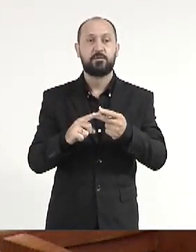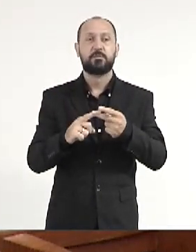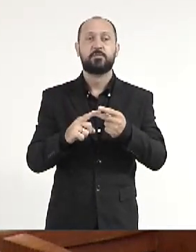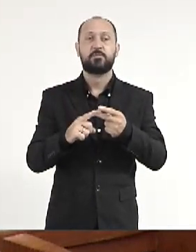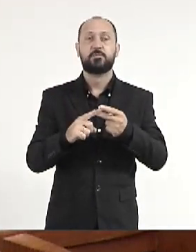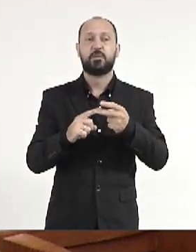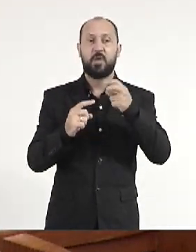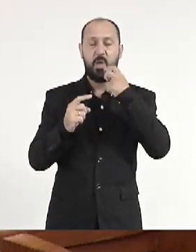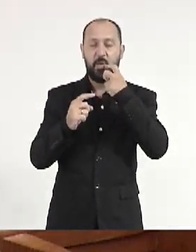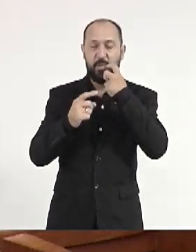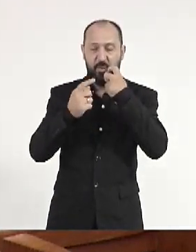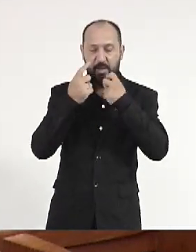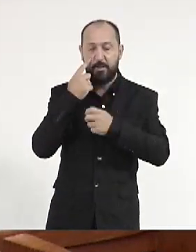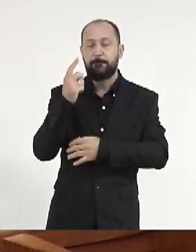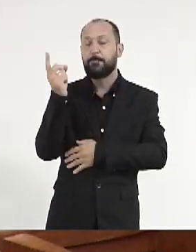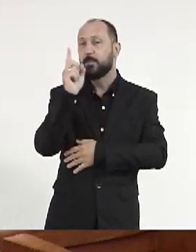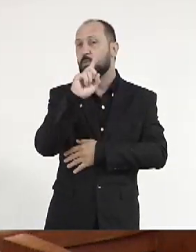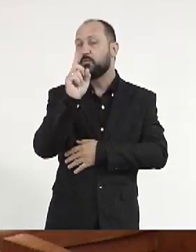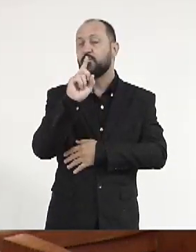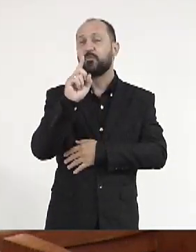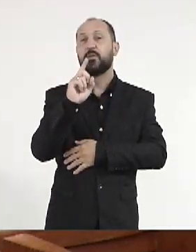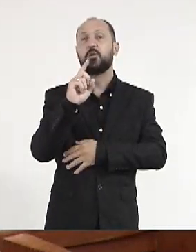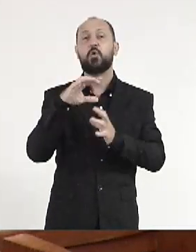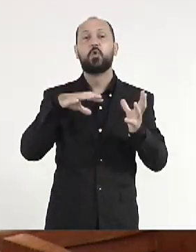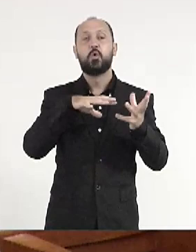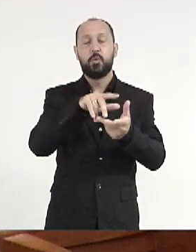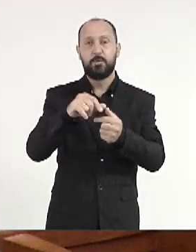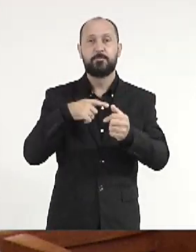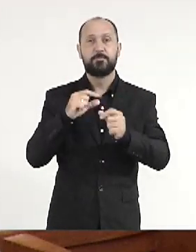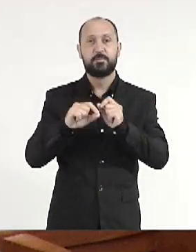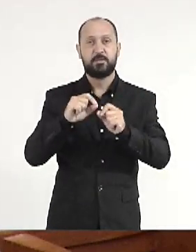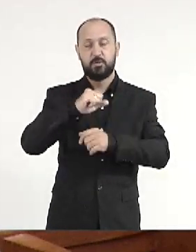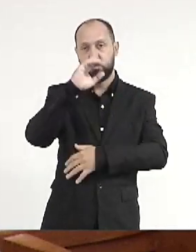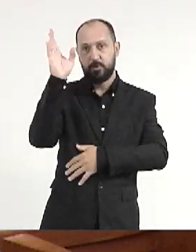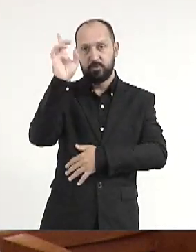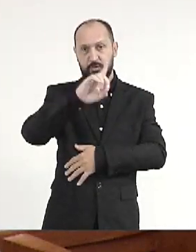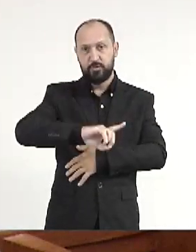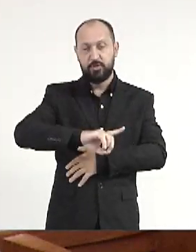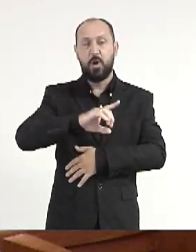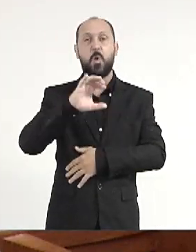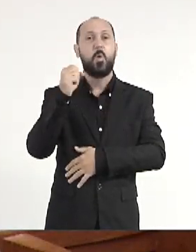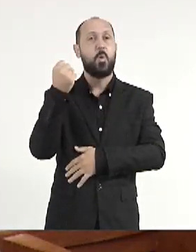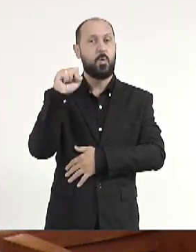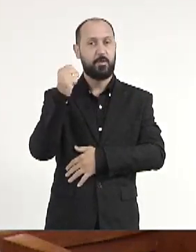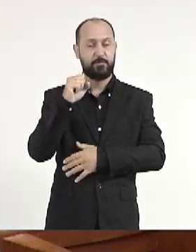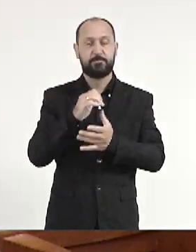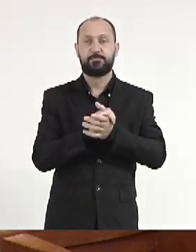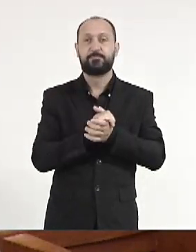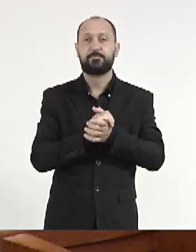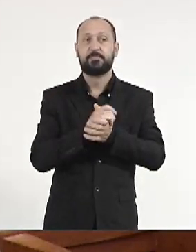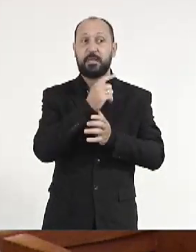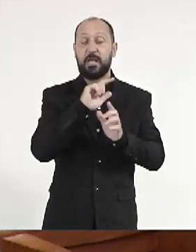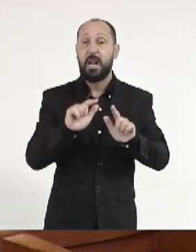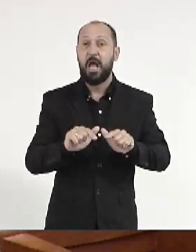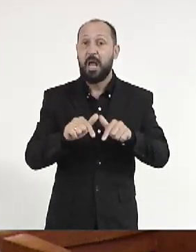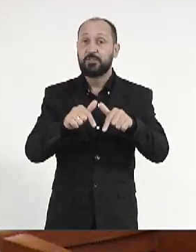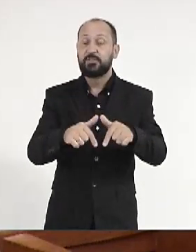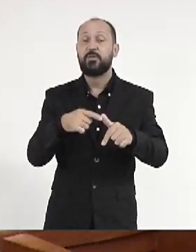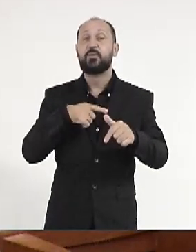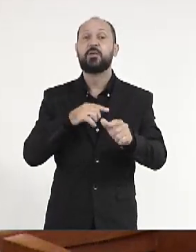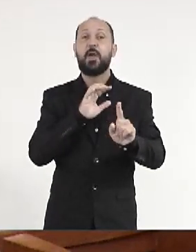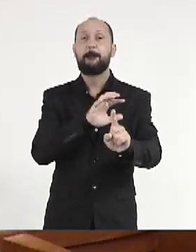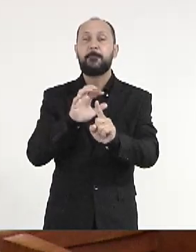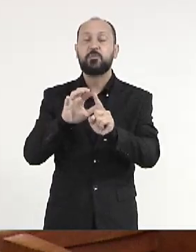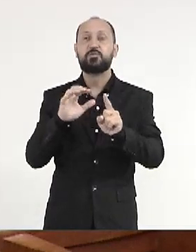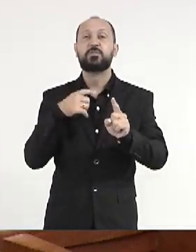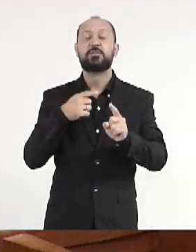algo que não se vê em nenhum lugar do mundo, mas nós vimos no Brasil no dia 8 de janeiro. E aquelas ações que motivam